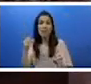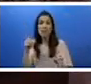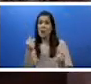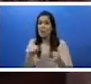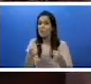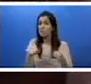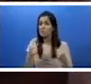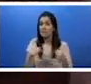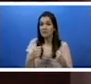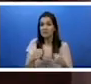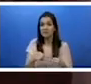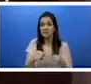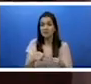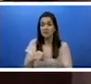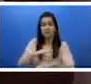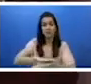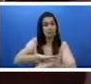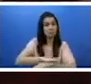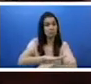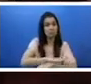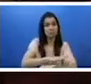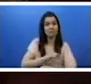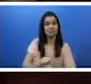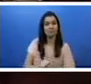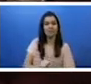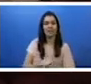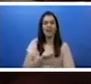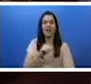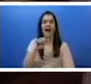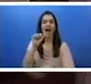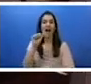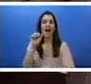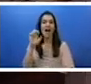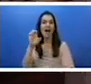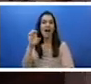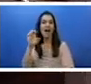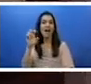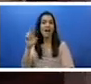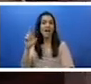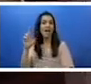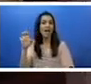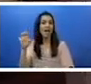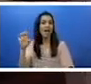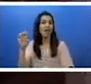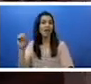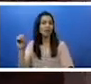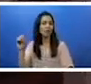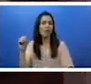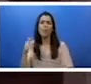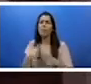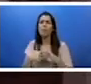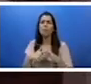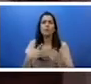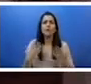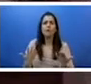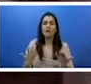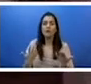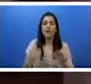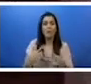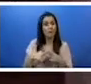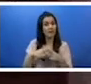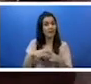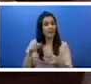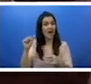de um chão para ter atrito. Eles são chamados de transportes aéreo. Por quê? Eles são no